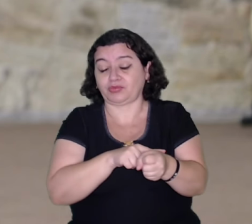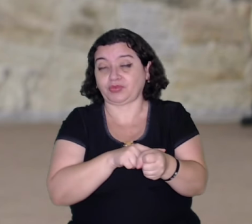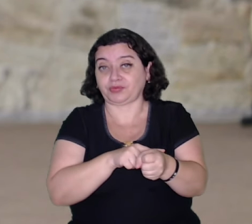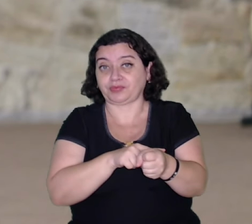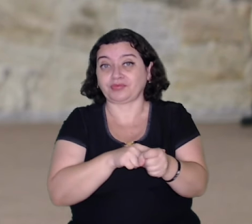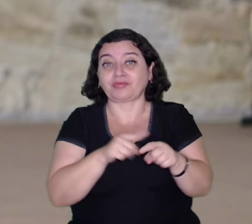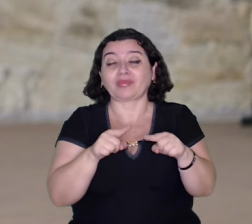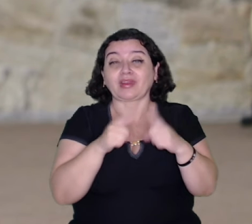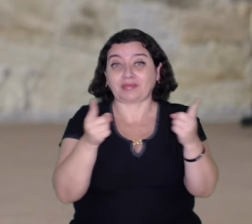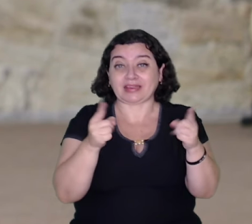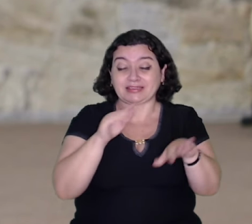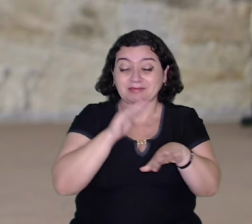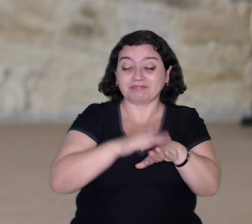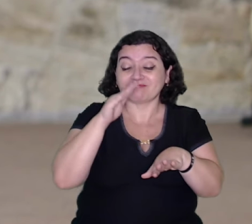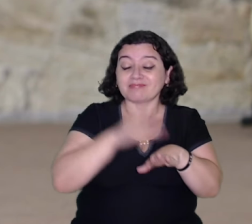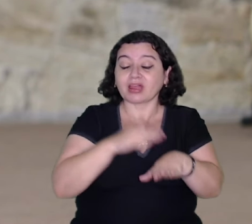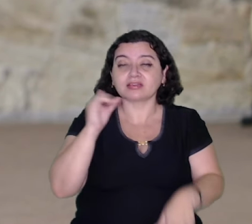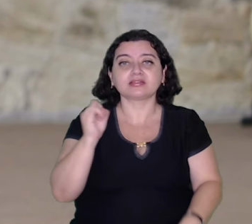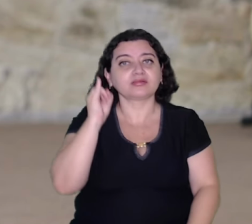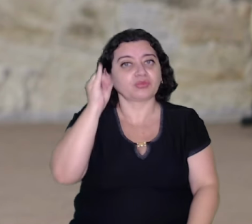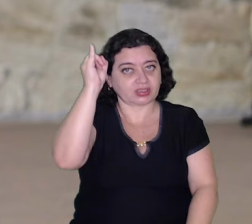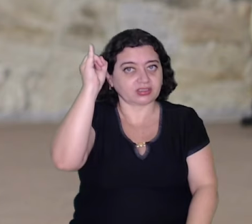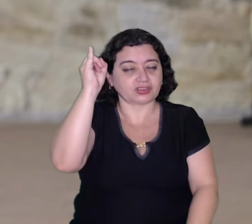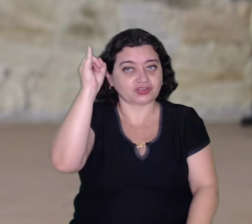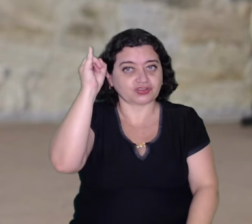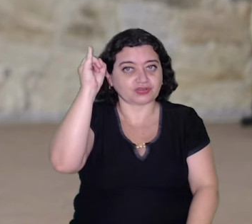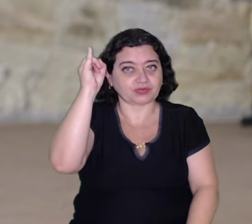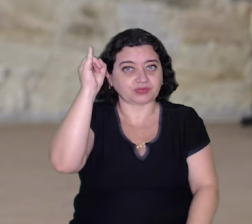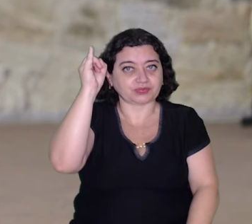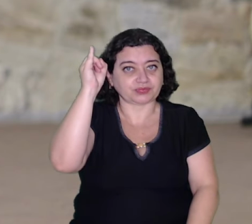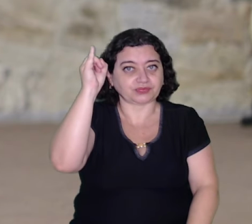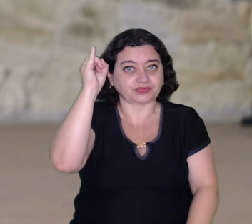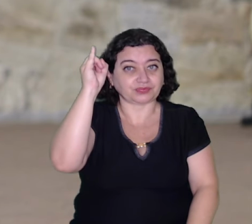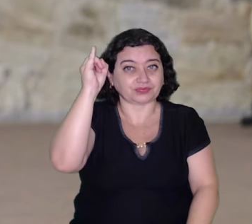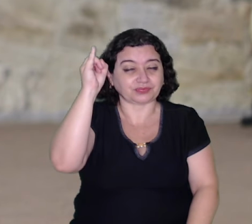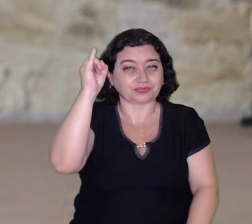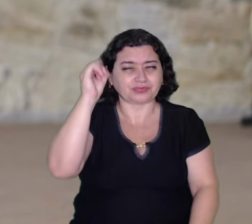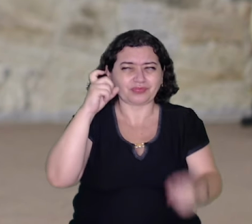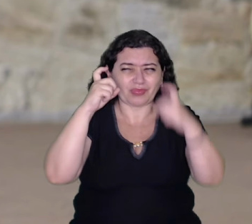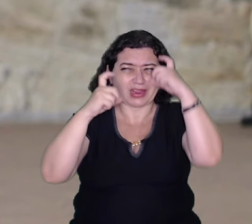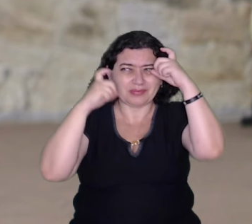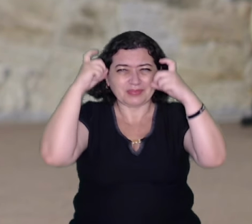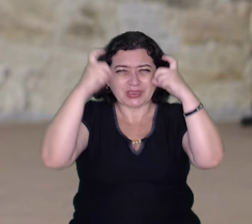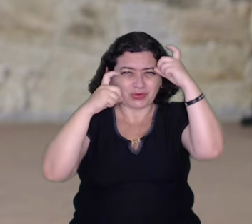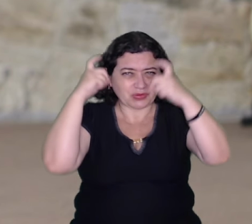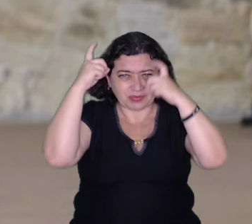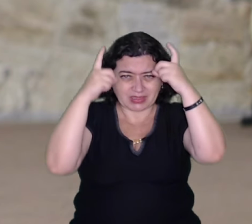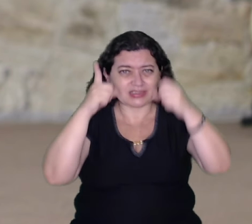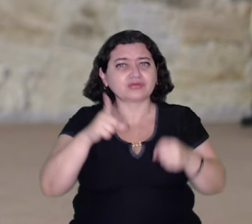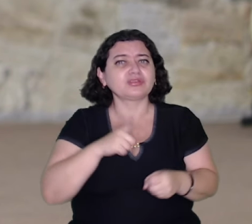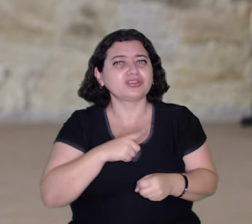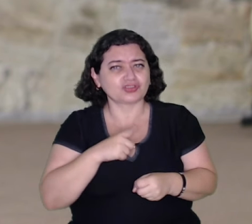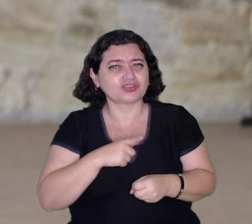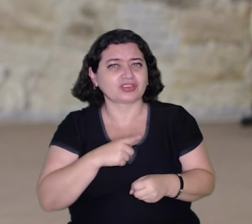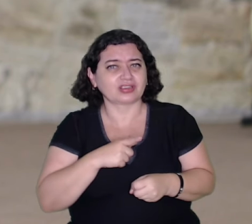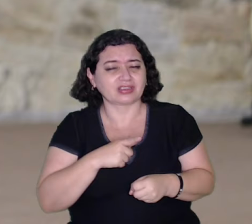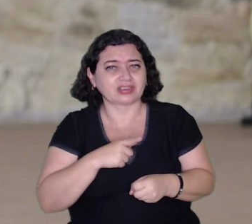Mas ainda é mais importante existir uma preocupação